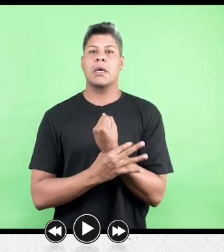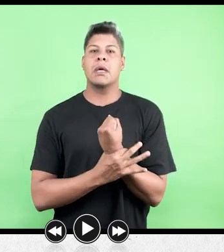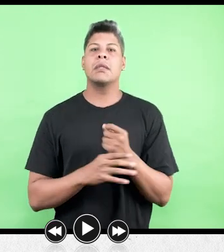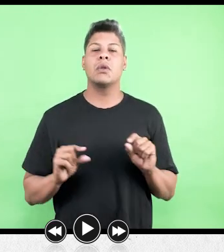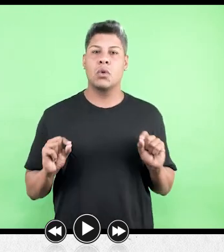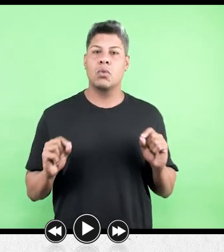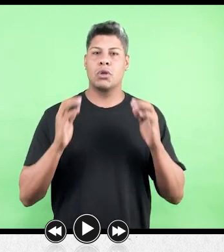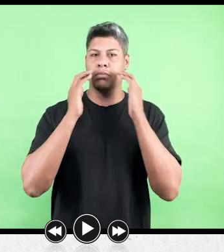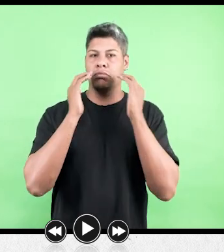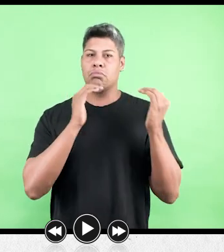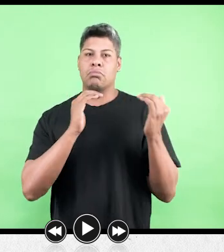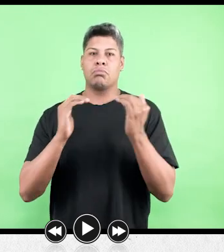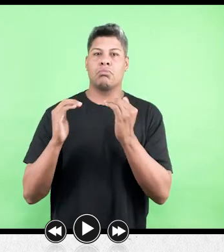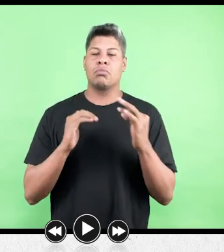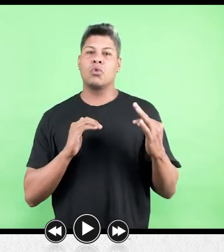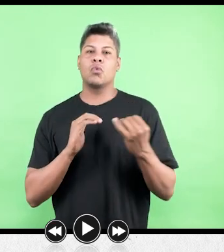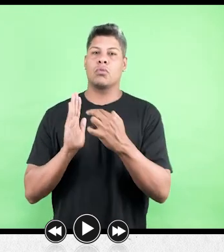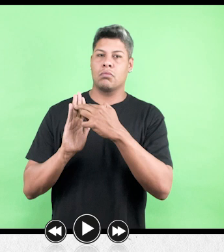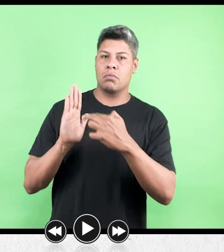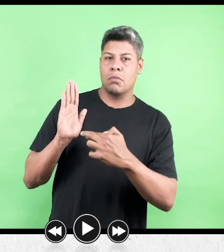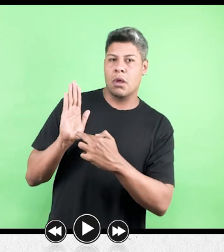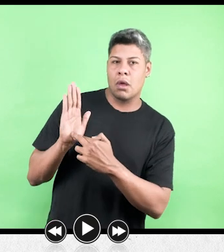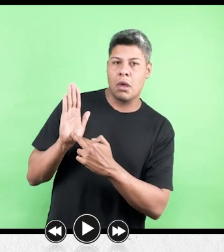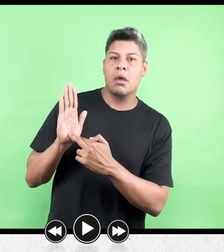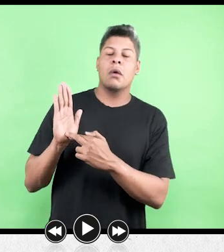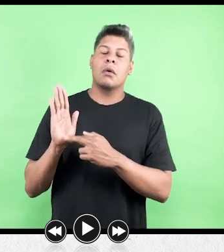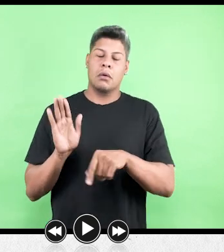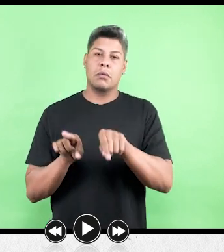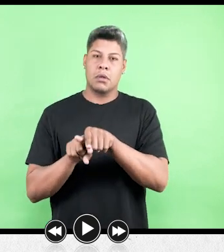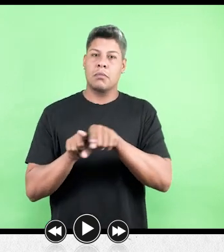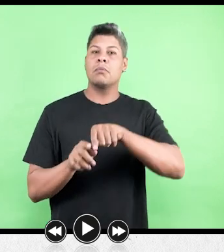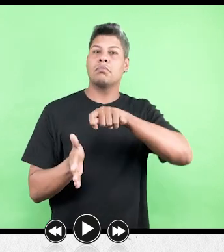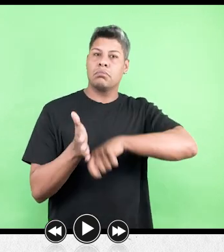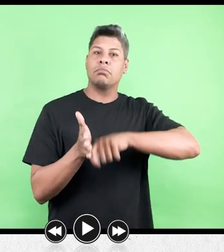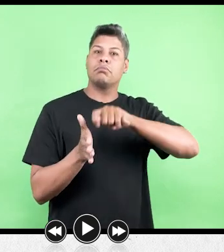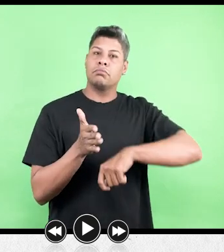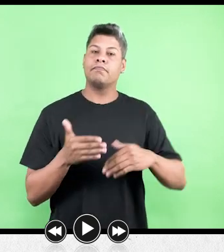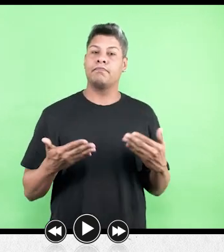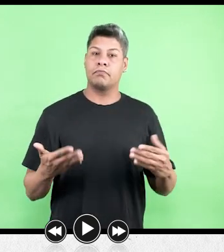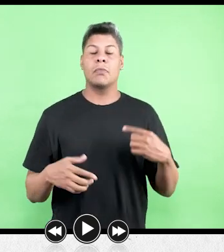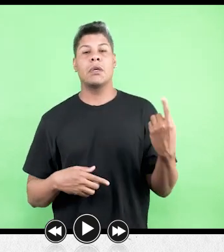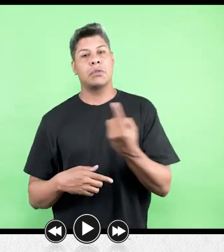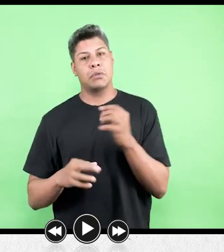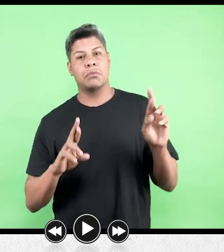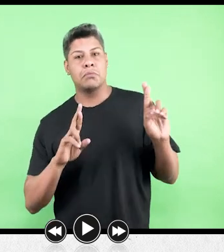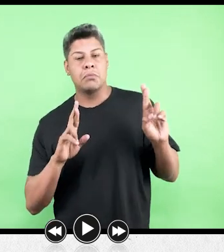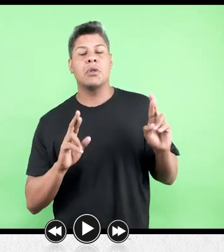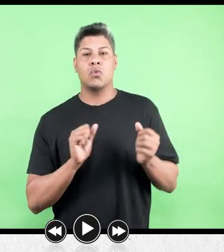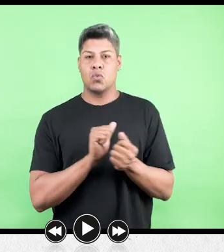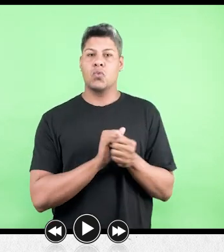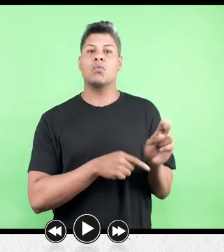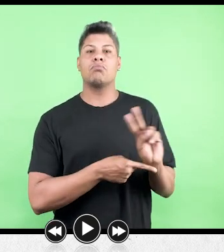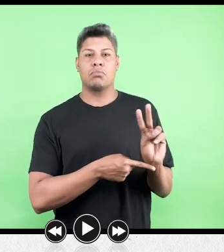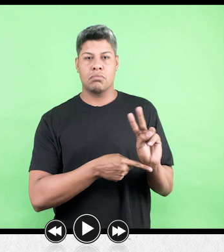sejam cumpridos, né, todos os dispositivos regulamentares e também contratuais. Então, a gente espera, né, que com a fiscalização a gente